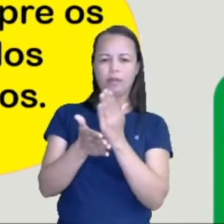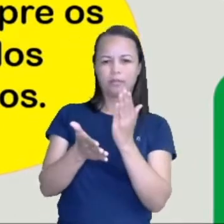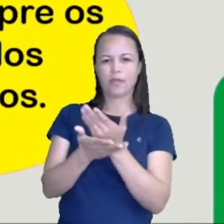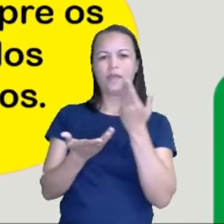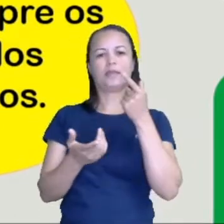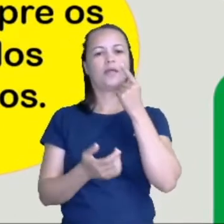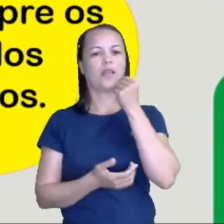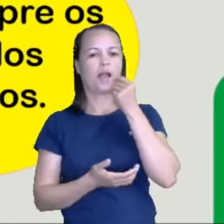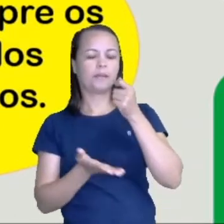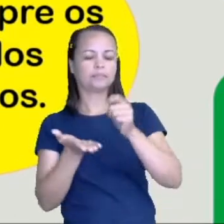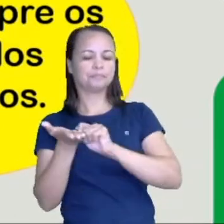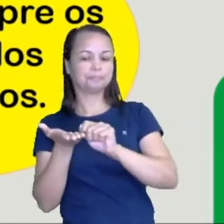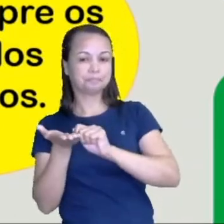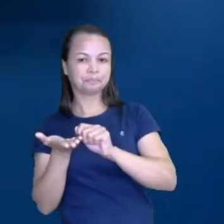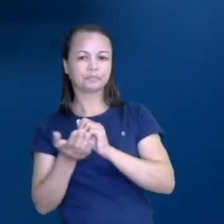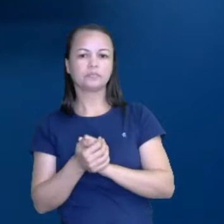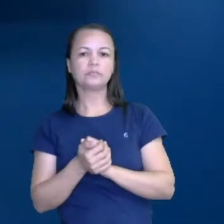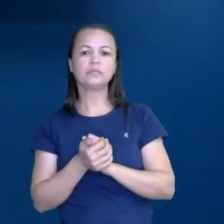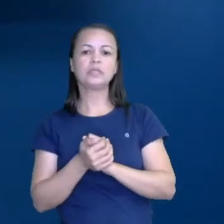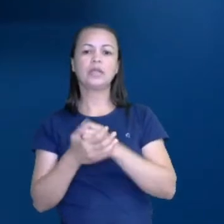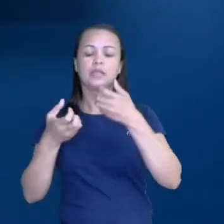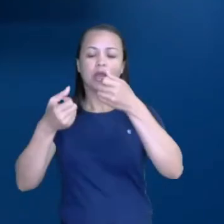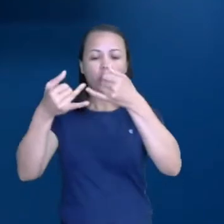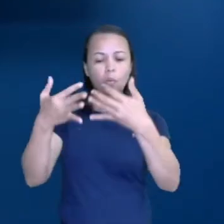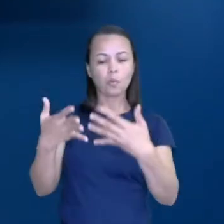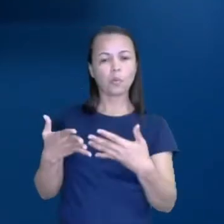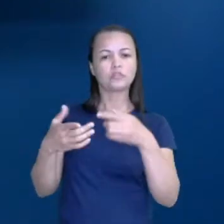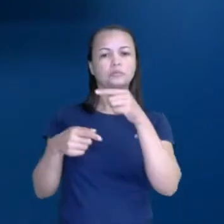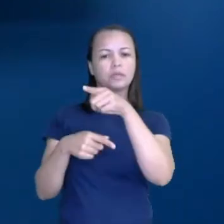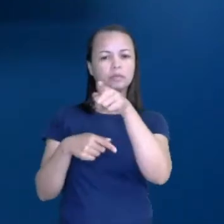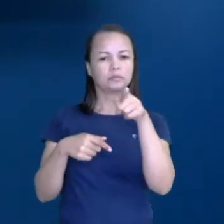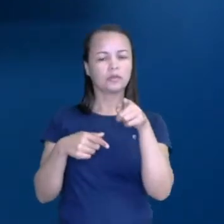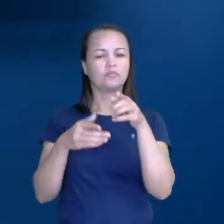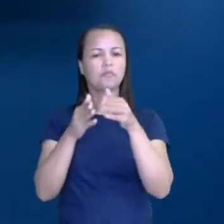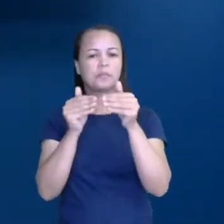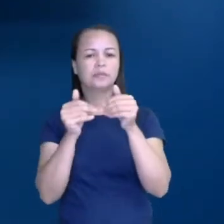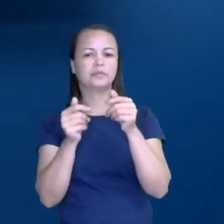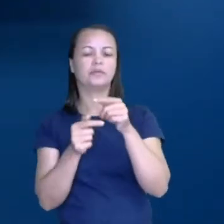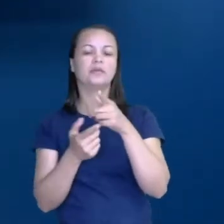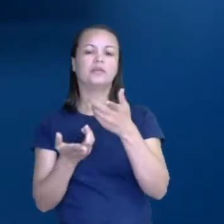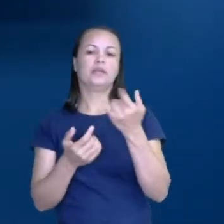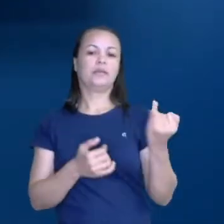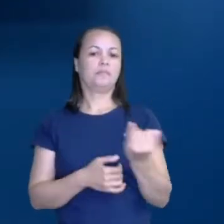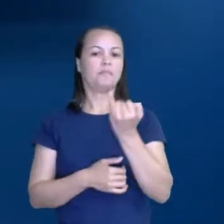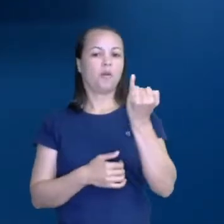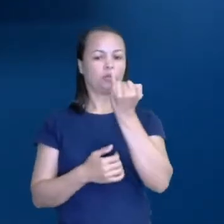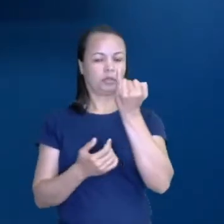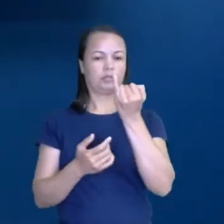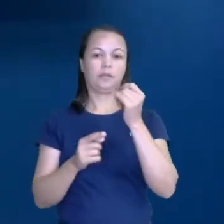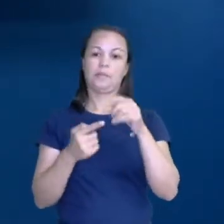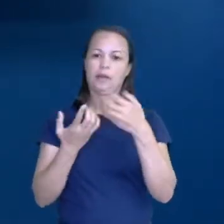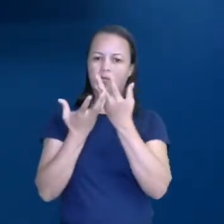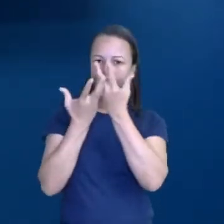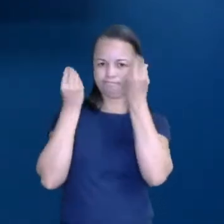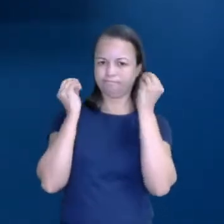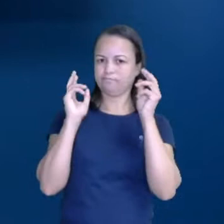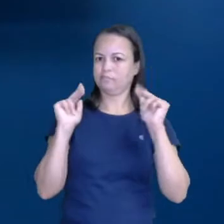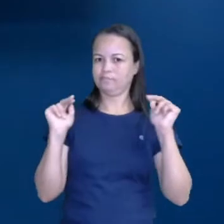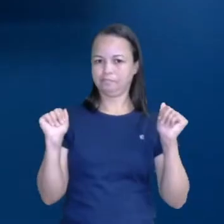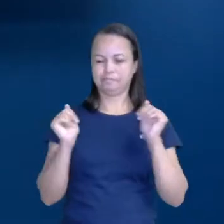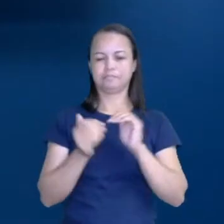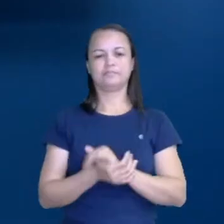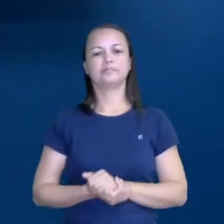borracha e, de acordo com a explicação, eu vou pedir que vocês anotem alguns pontos importantes para não mais esquecer.